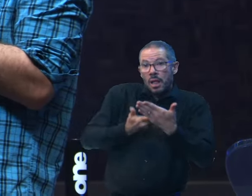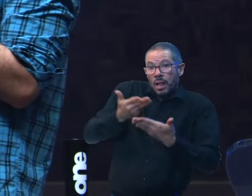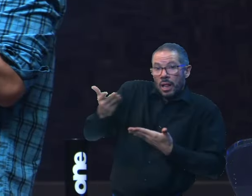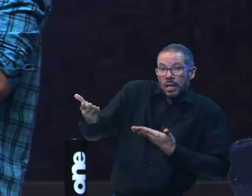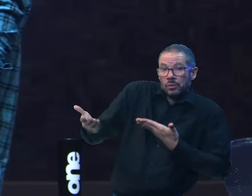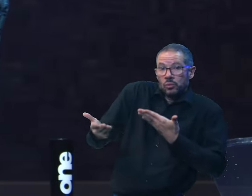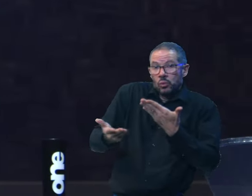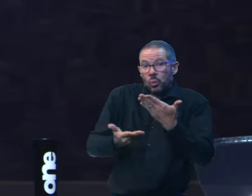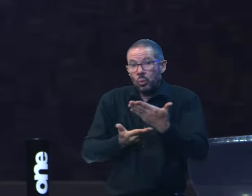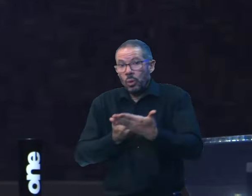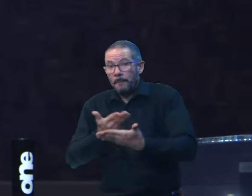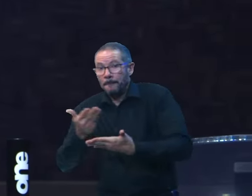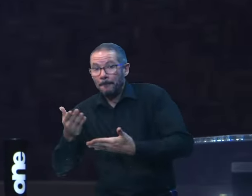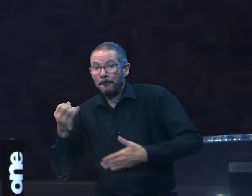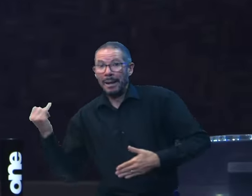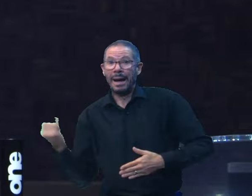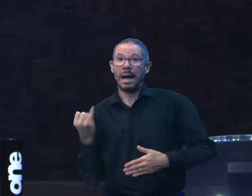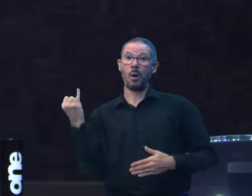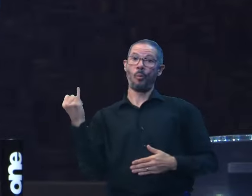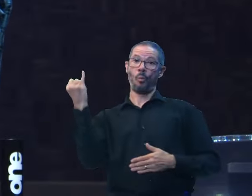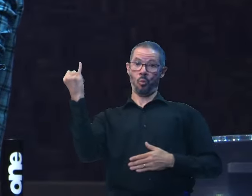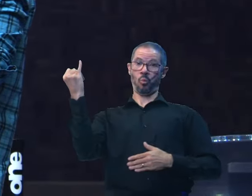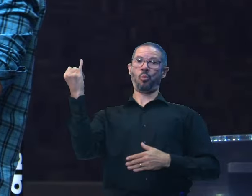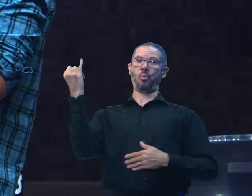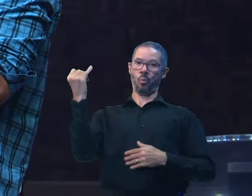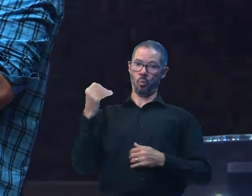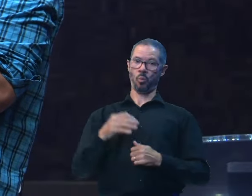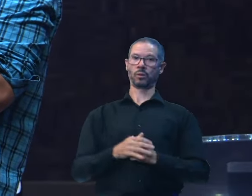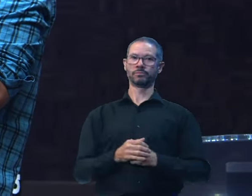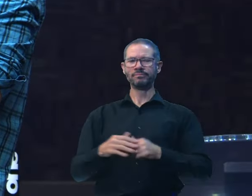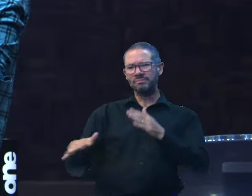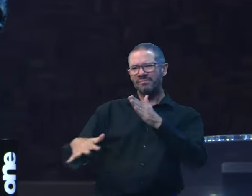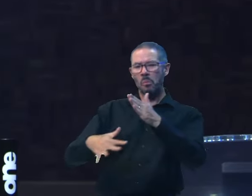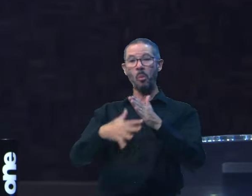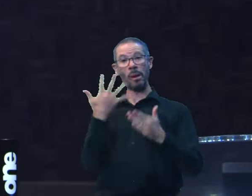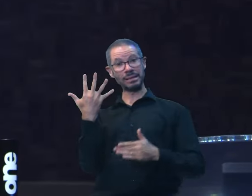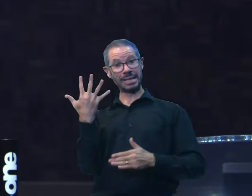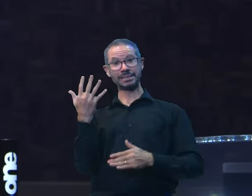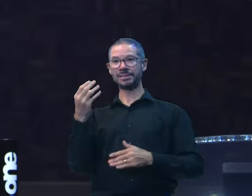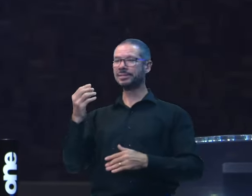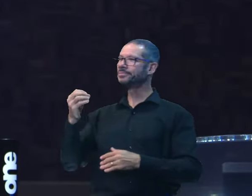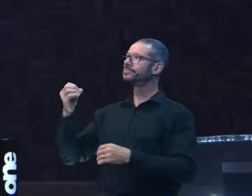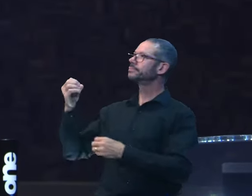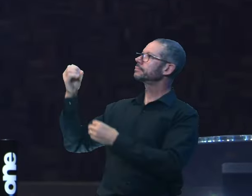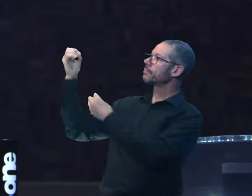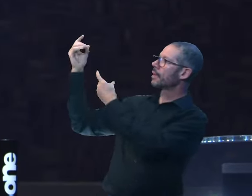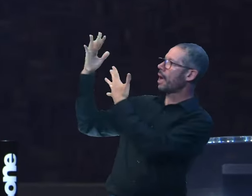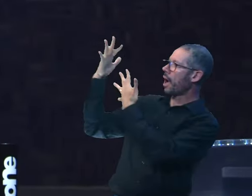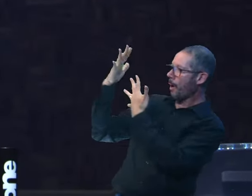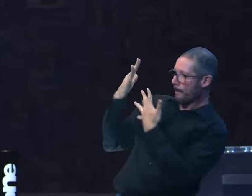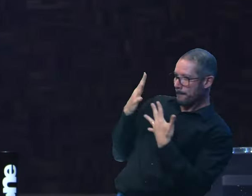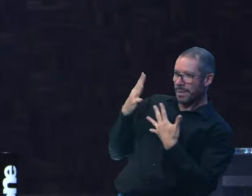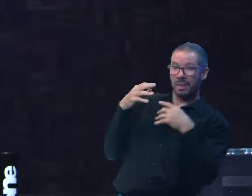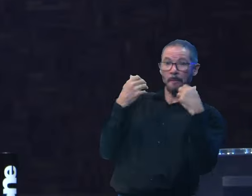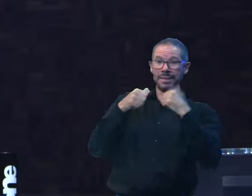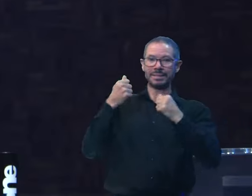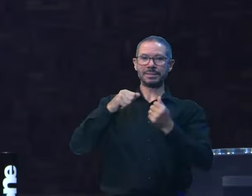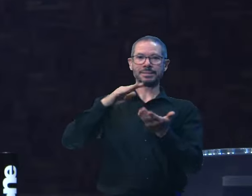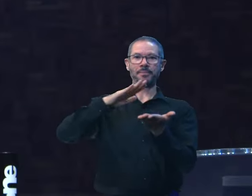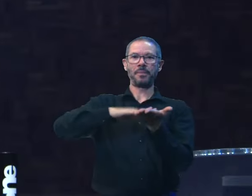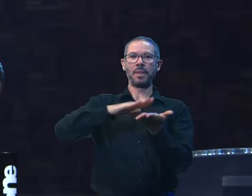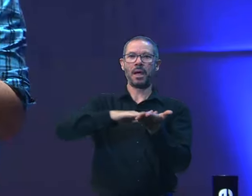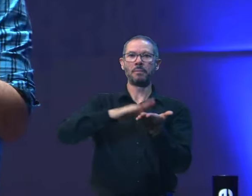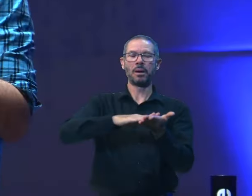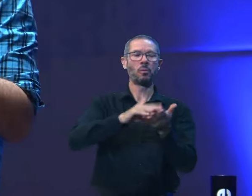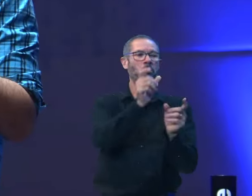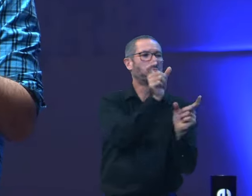Relacionamentos, eles são importantes. Muitas vezes as bênçãos que nós precisamos estão nas mãos daqueles que estão ao